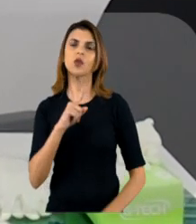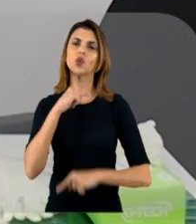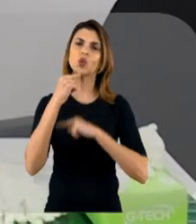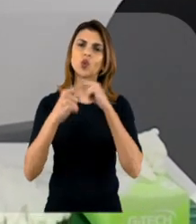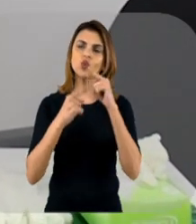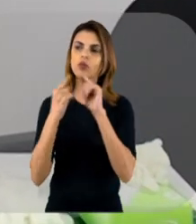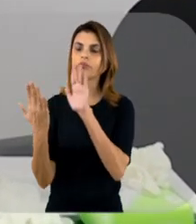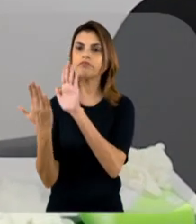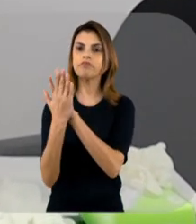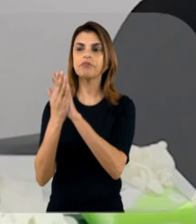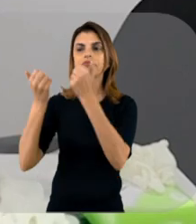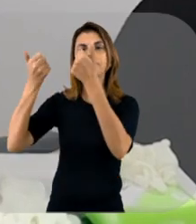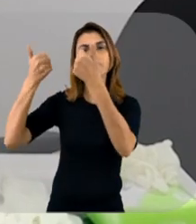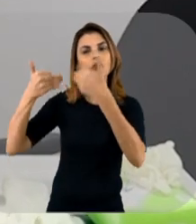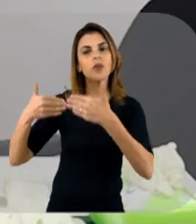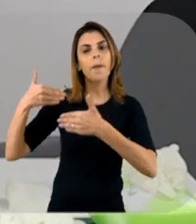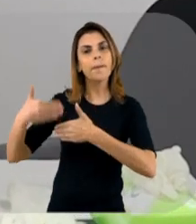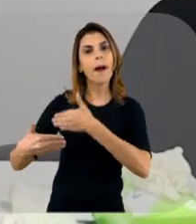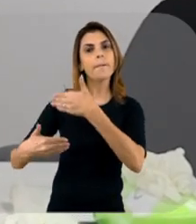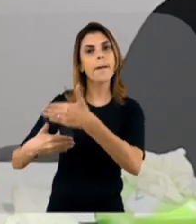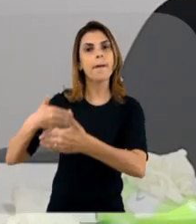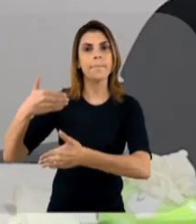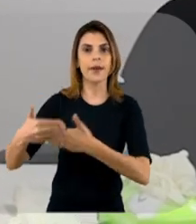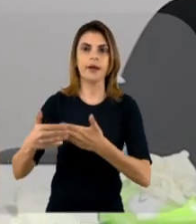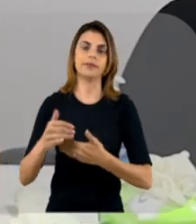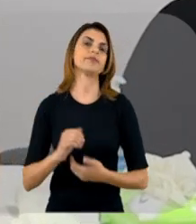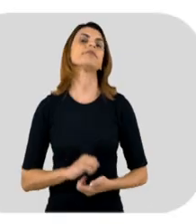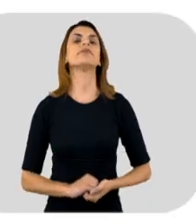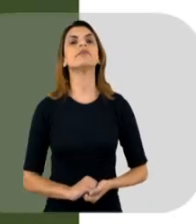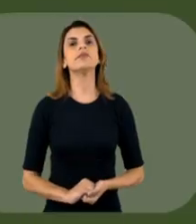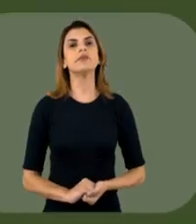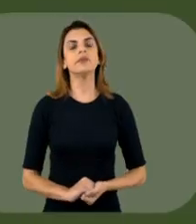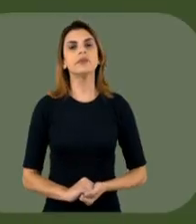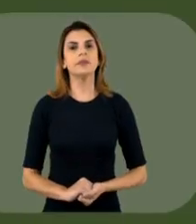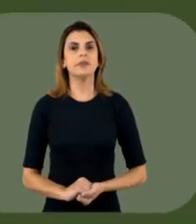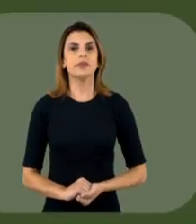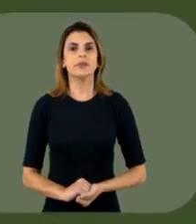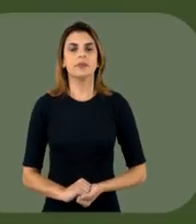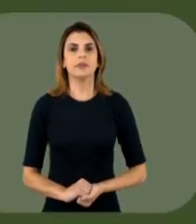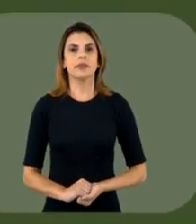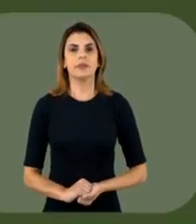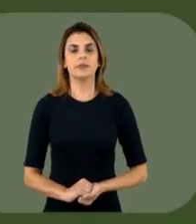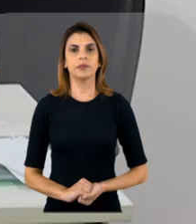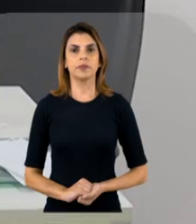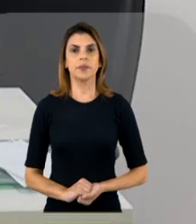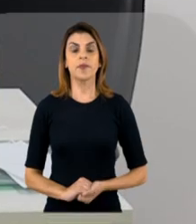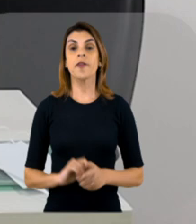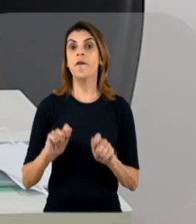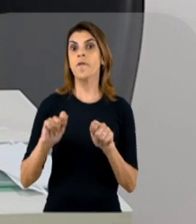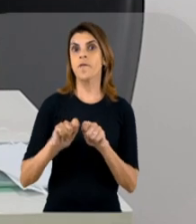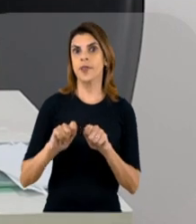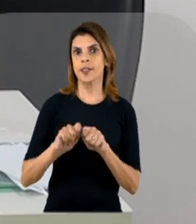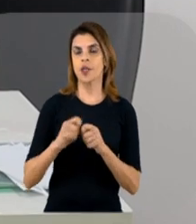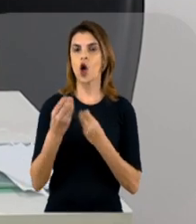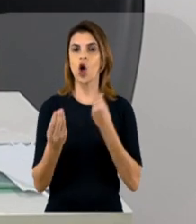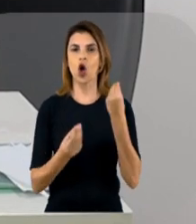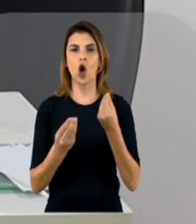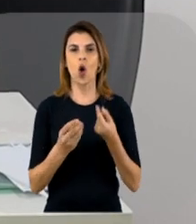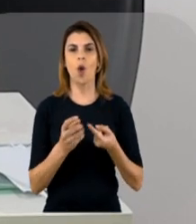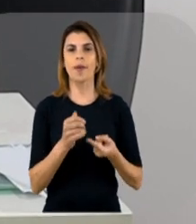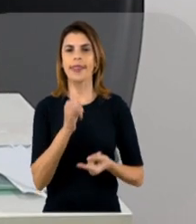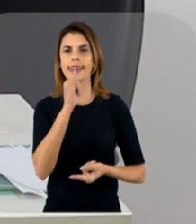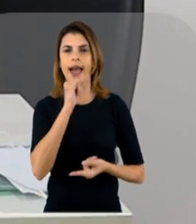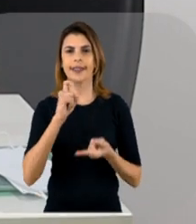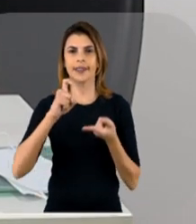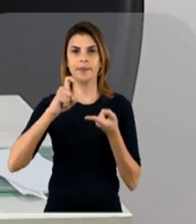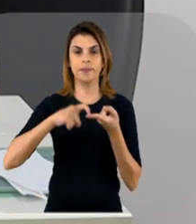as suas dúvidas conforme ele vai Executar a testagem para que nós façamos a execução